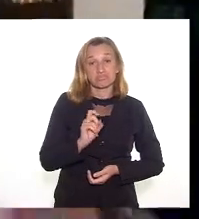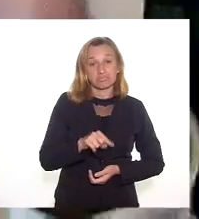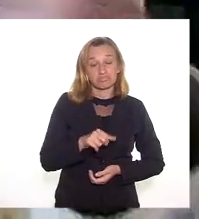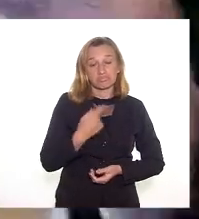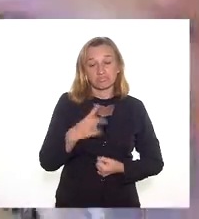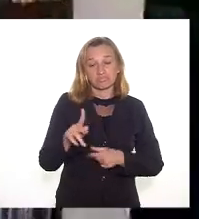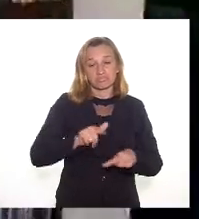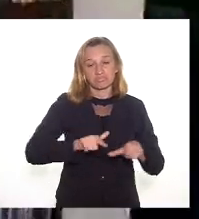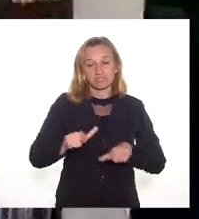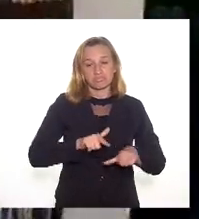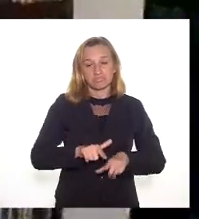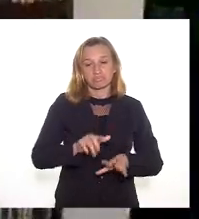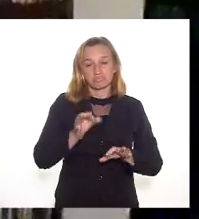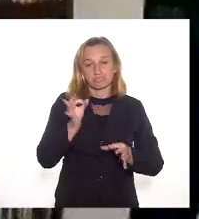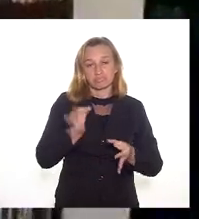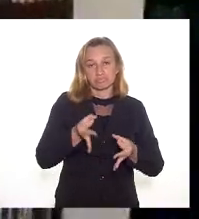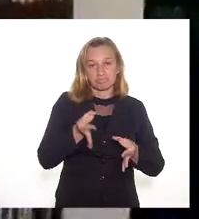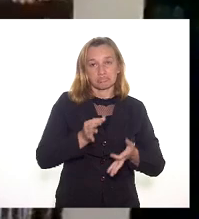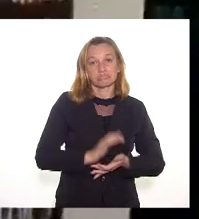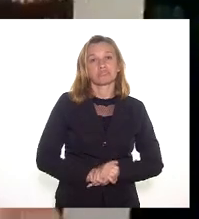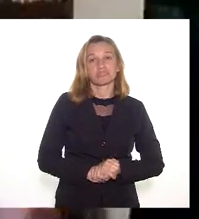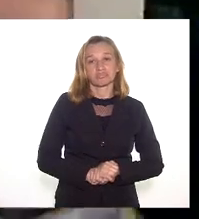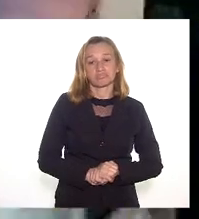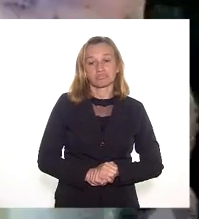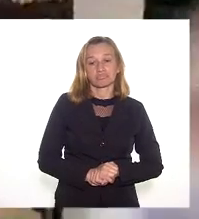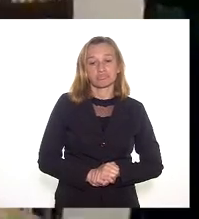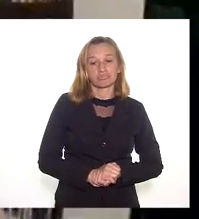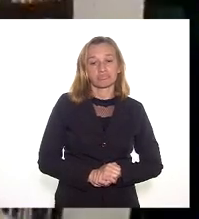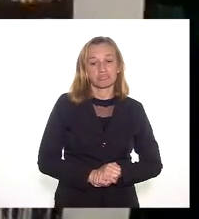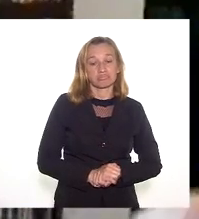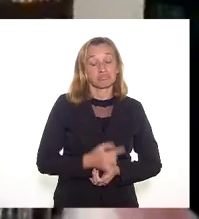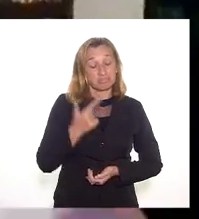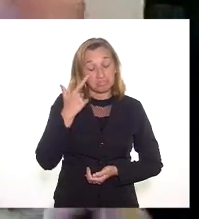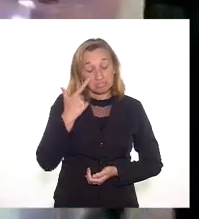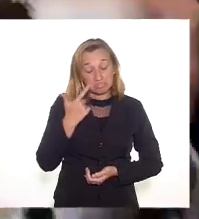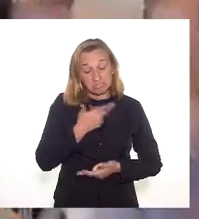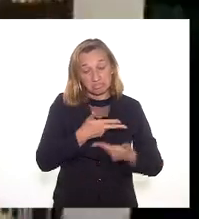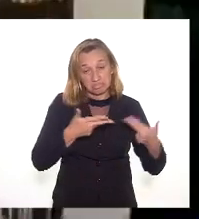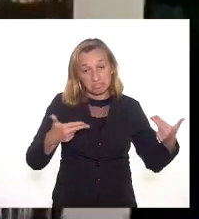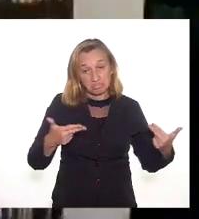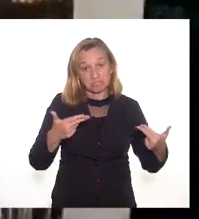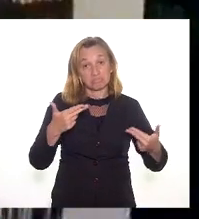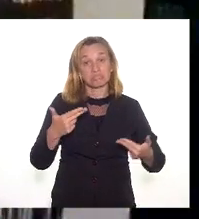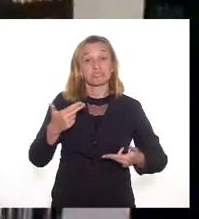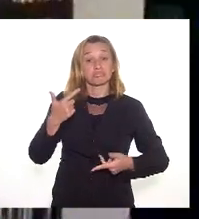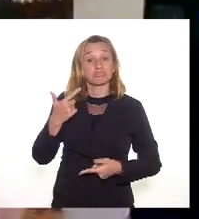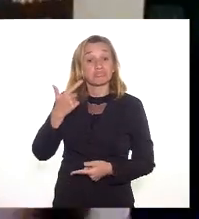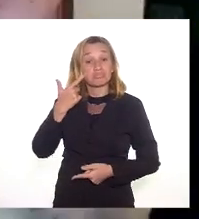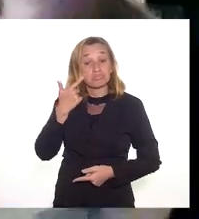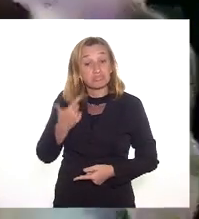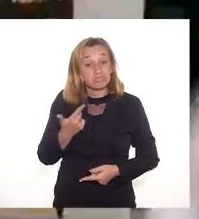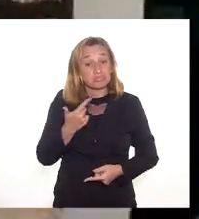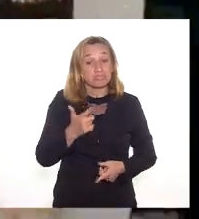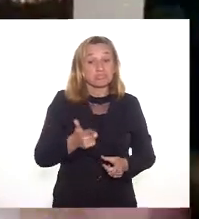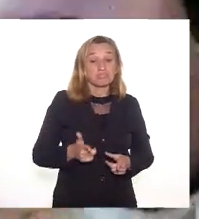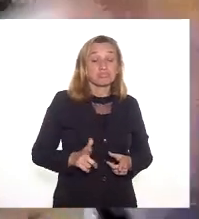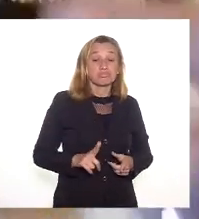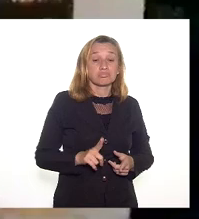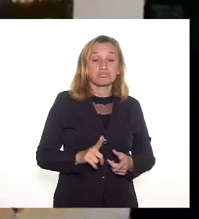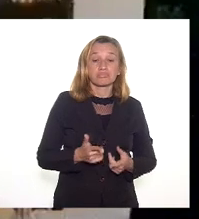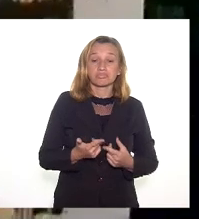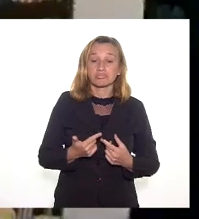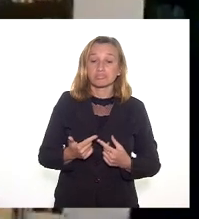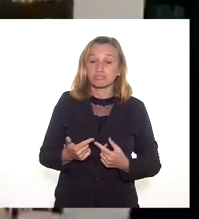exercício pleno de ver as coisas assistir e emitir